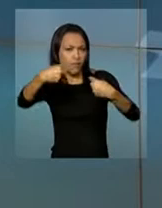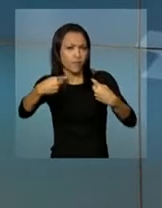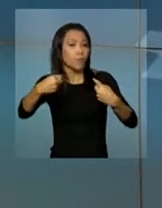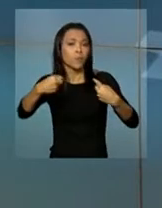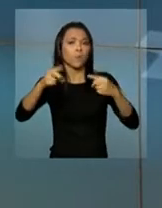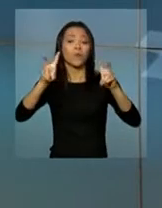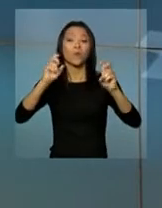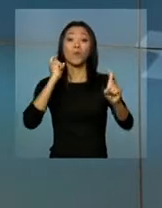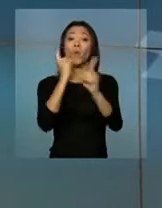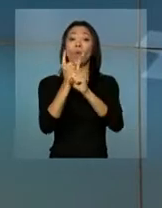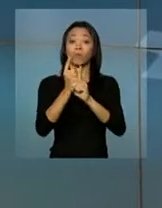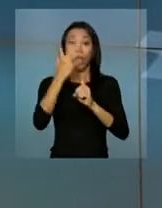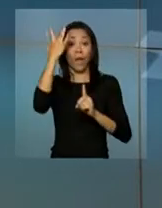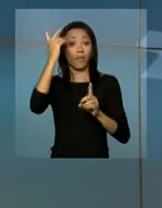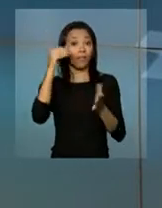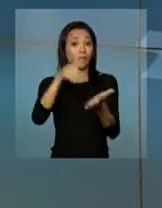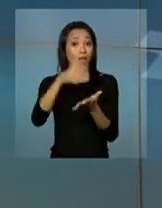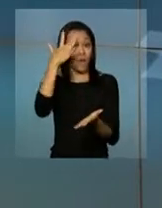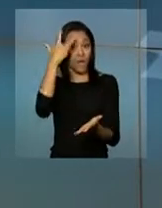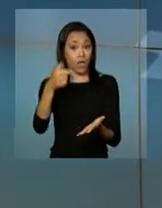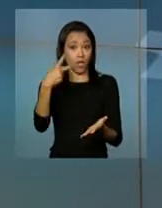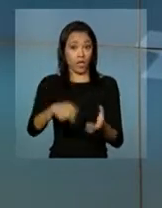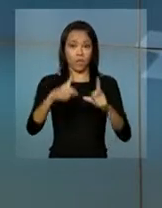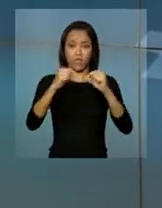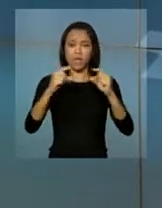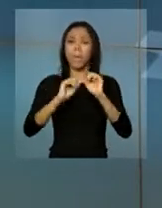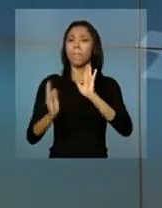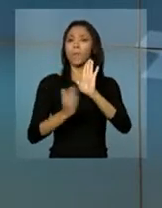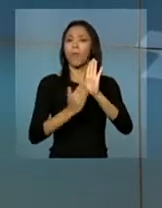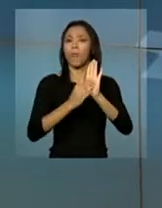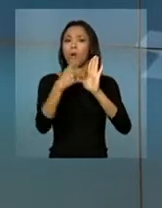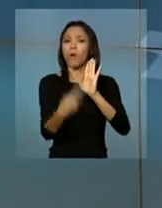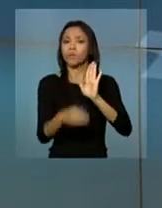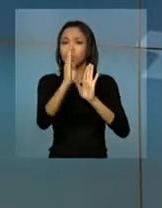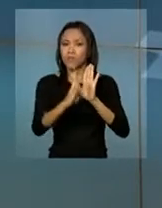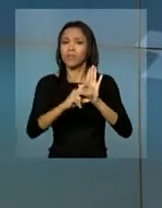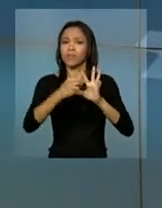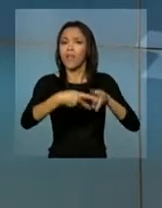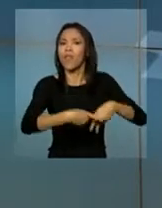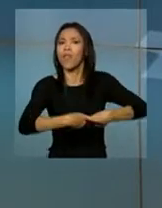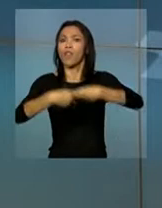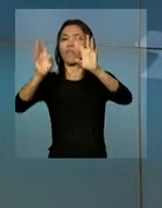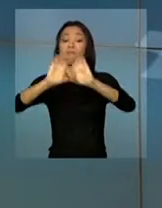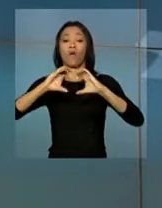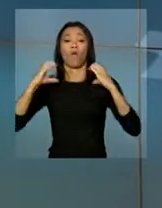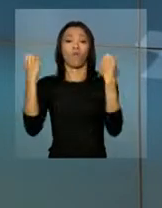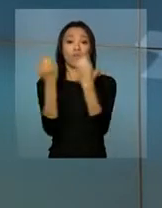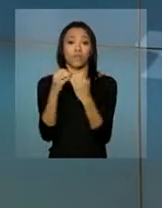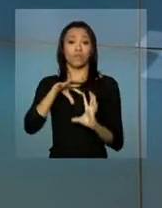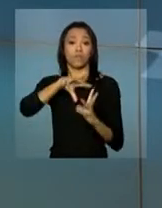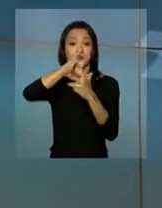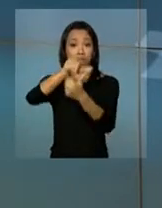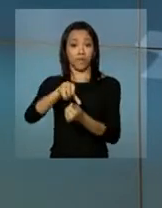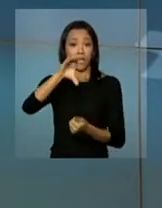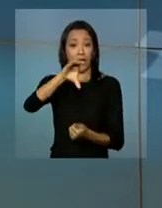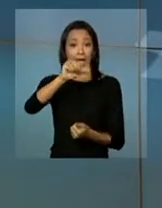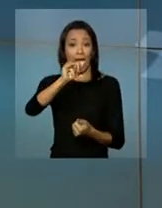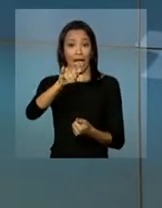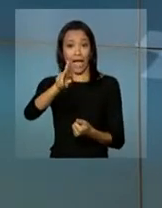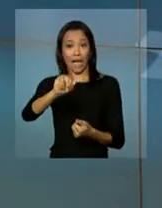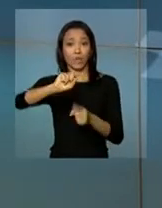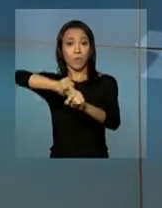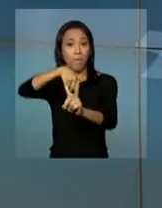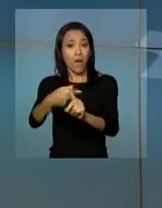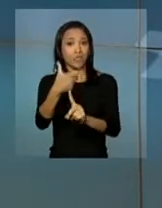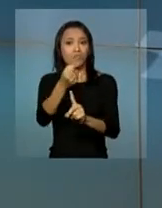discute até amanhã em Brasília as propostas brasileiras que serão levadas para a Conferência Internacional Cairo mais 20, que